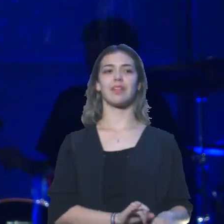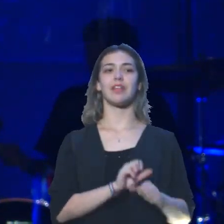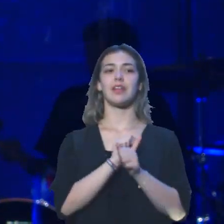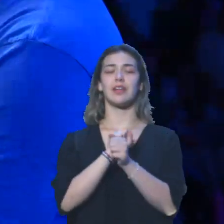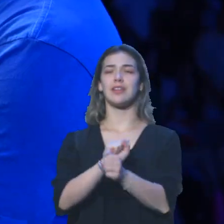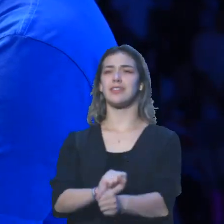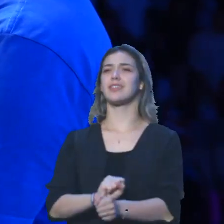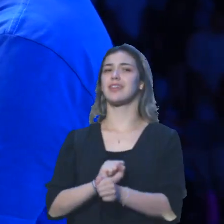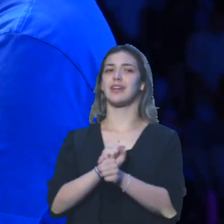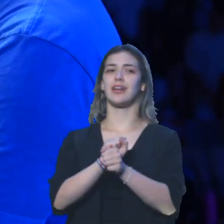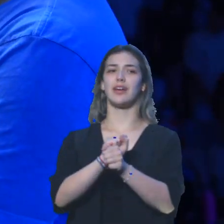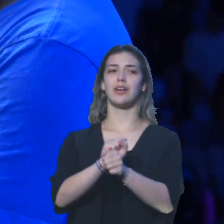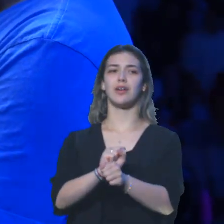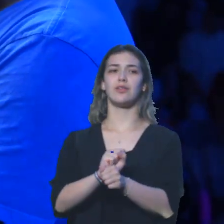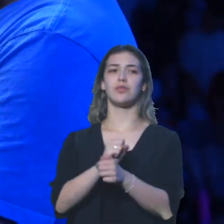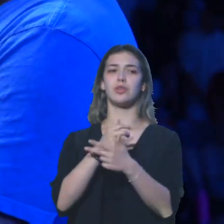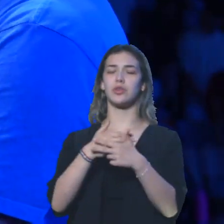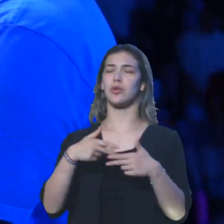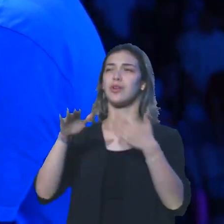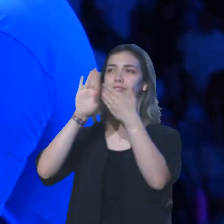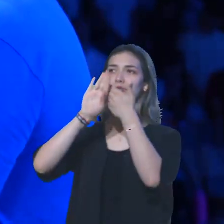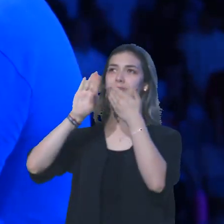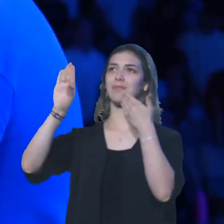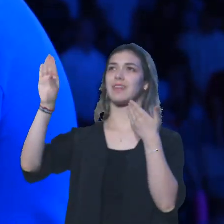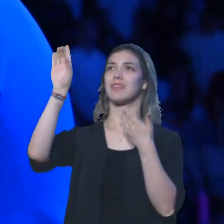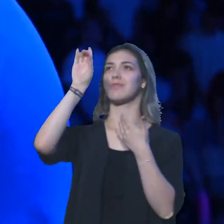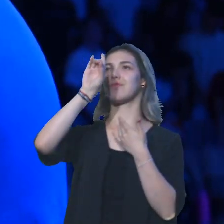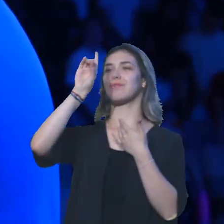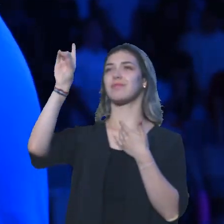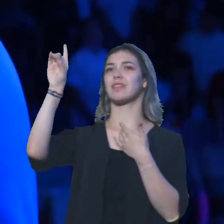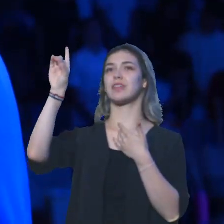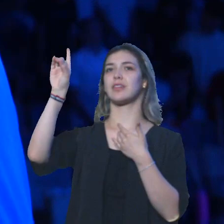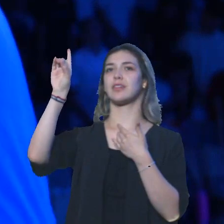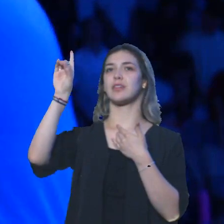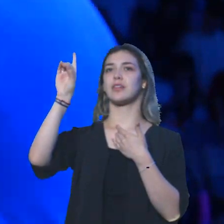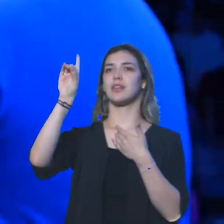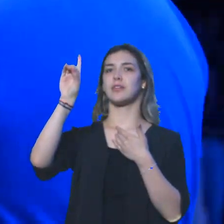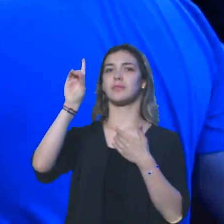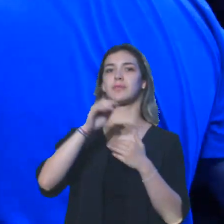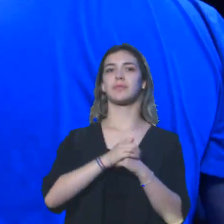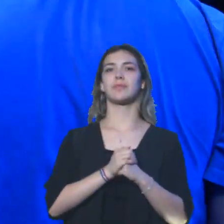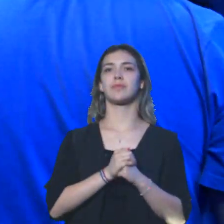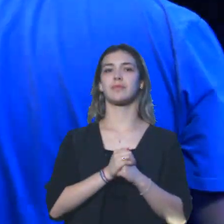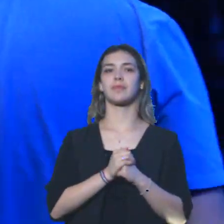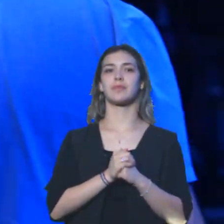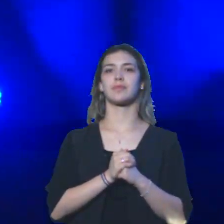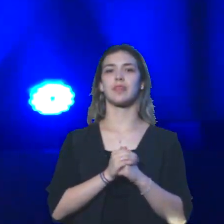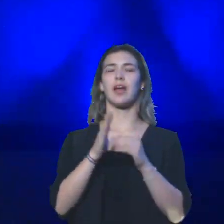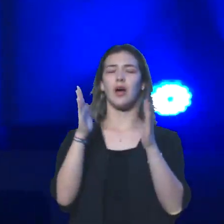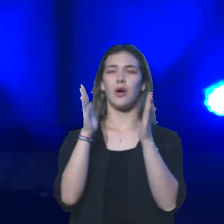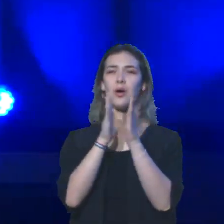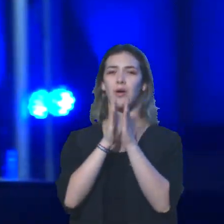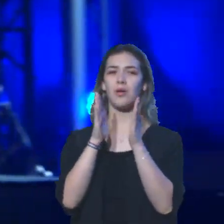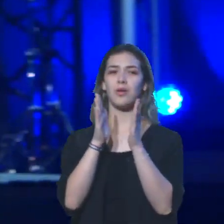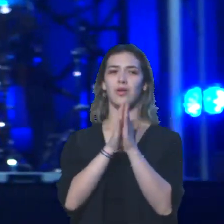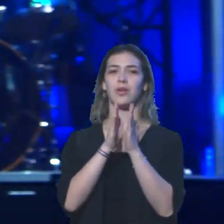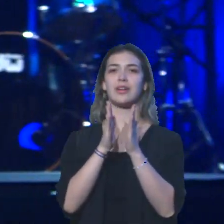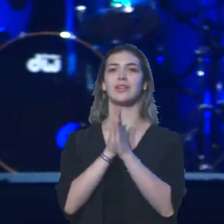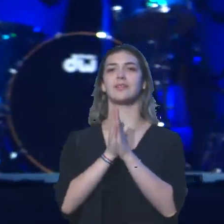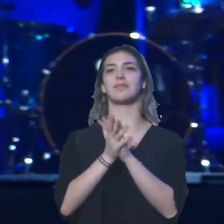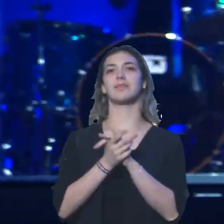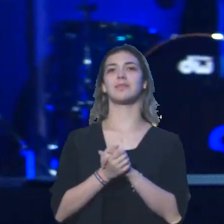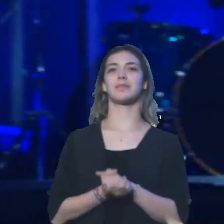me tira do Senhor. Começa a dar nome para as coisas que te afastam do Senhor.